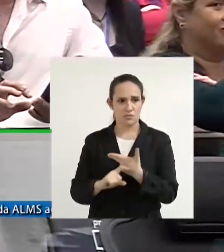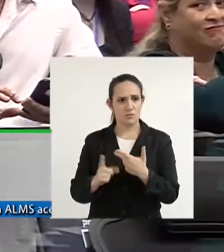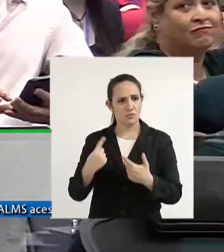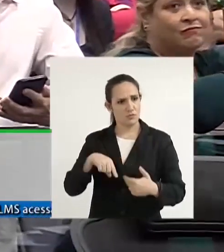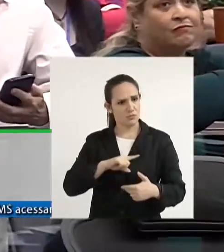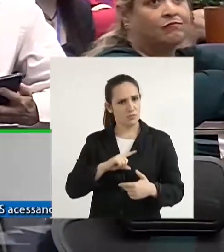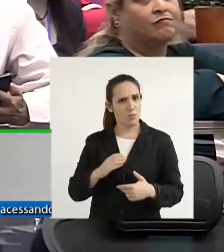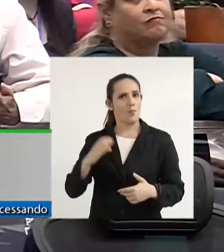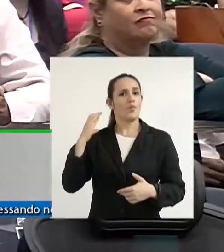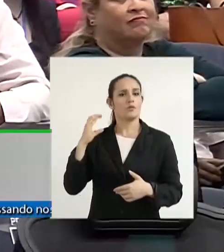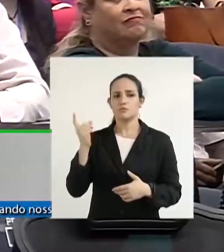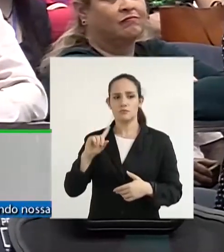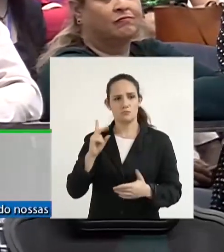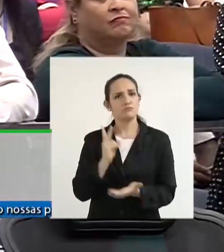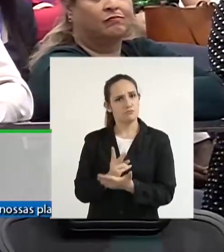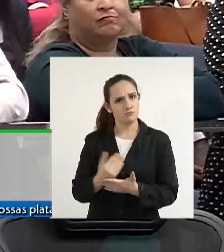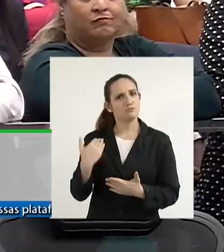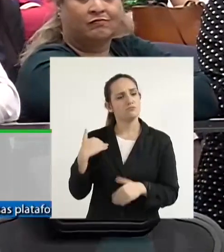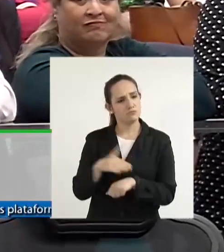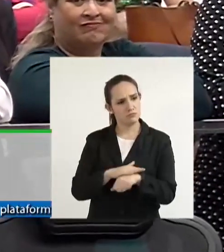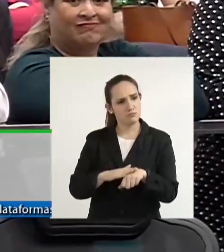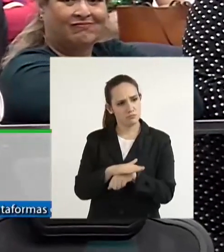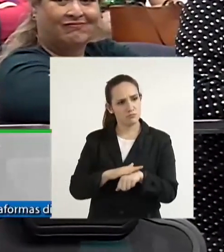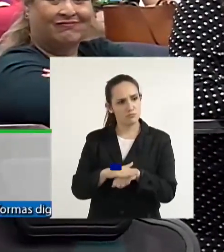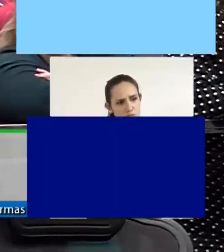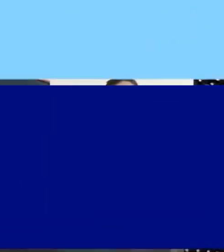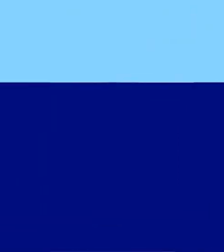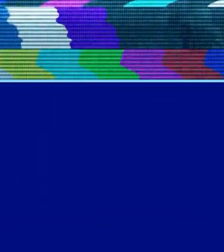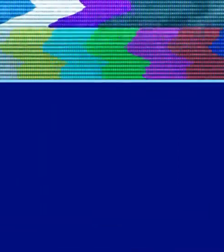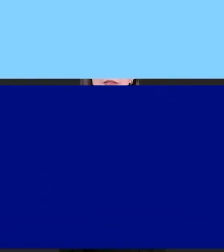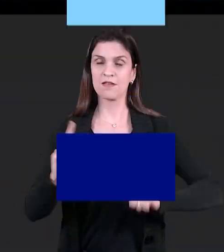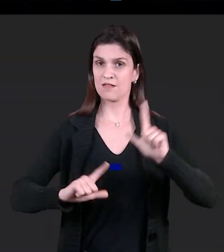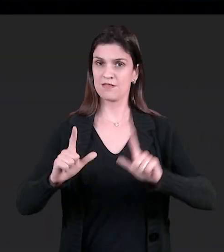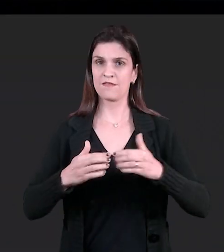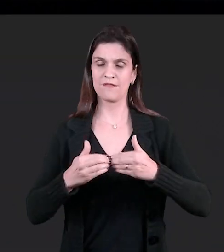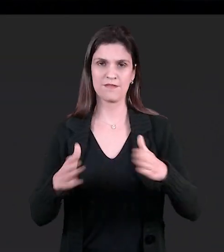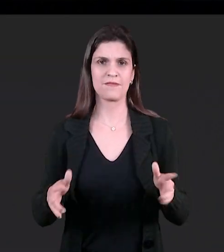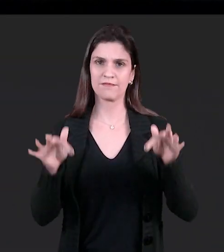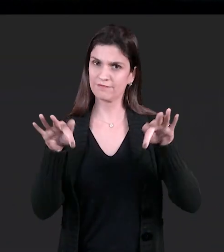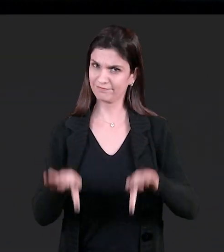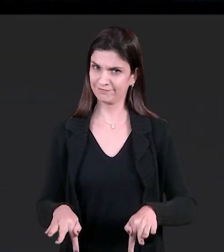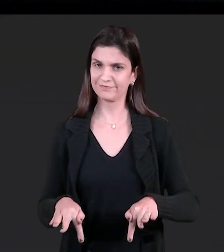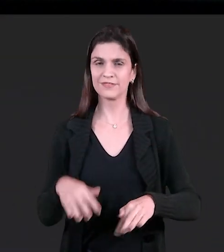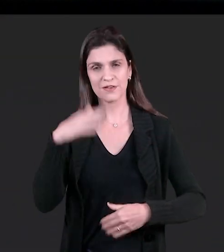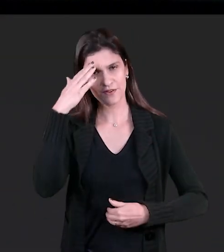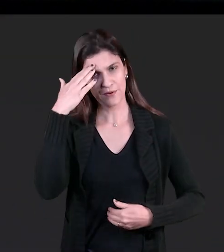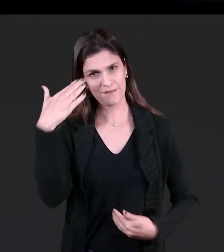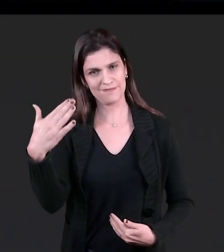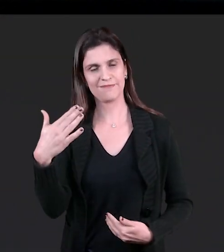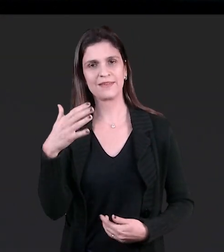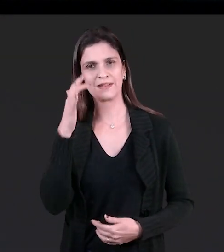furtou, inclusive, em fazer essa mediação junto ao governo do Estado. O programa TV Aberta fica por